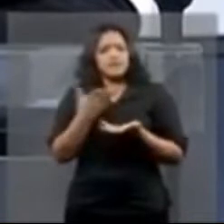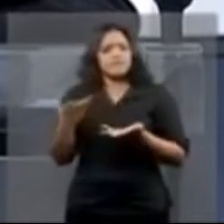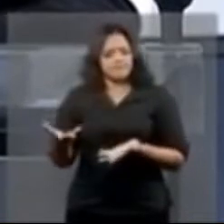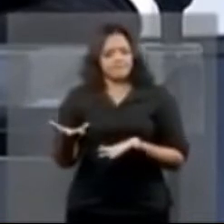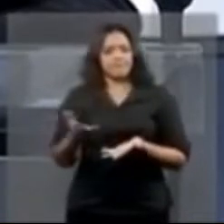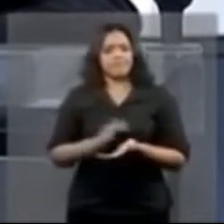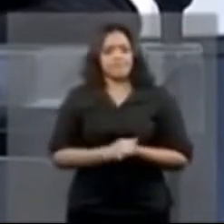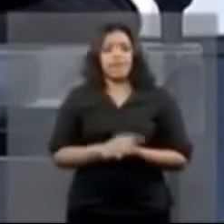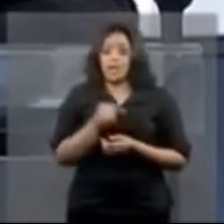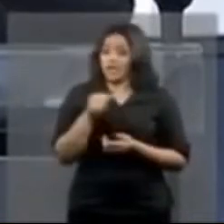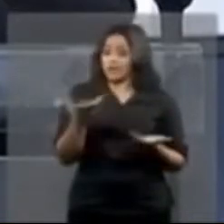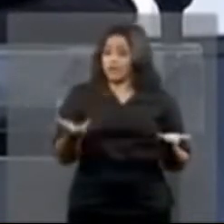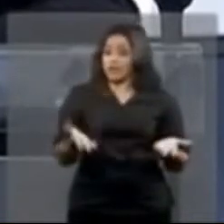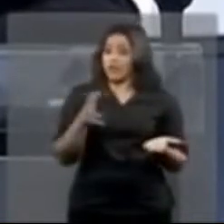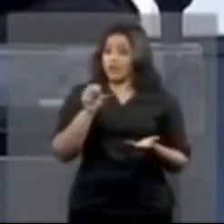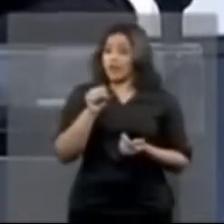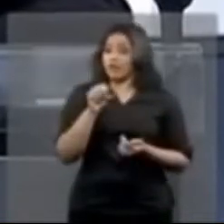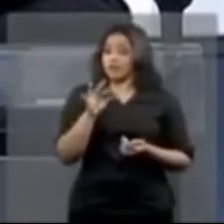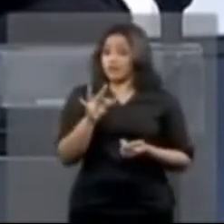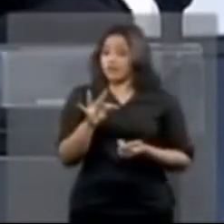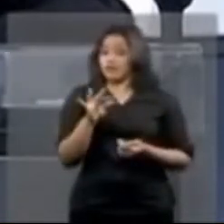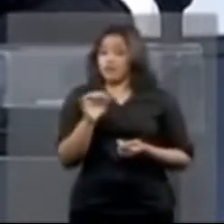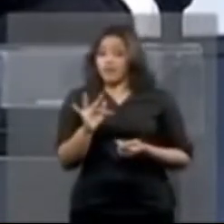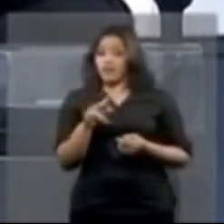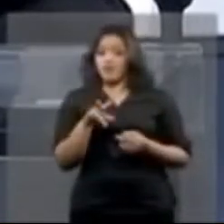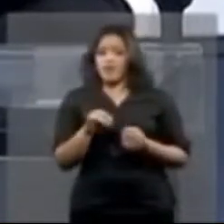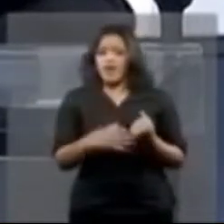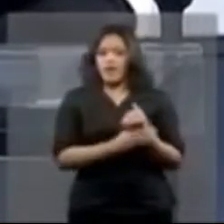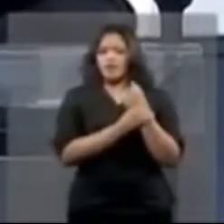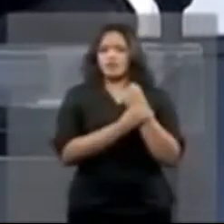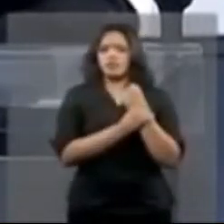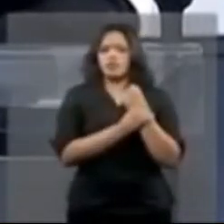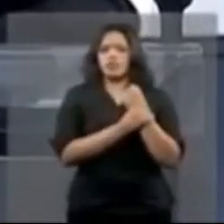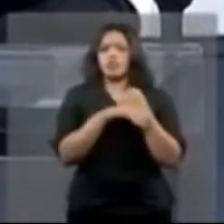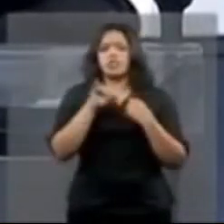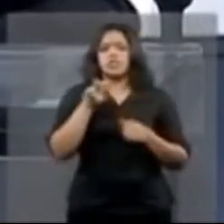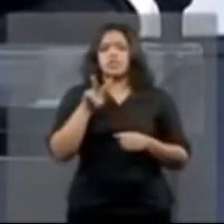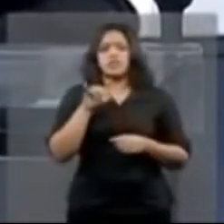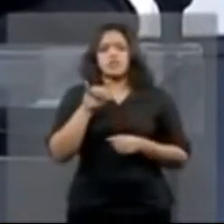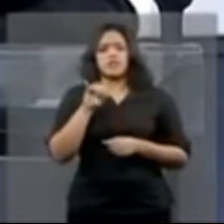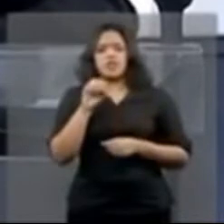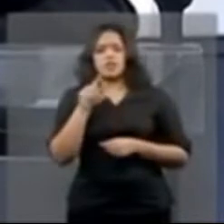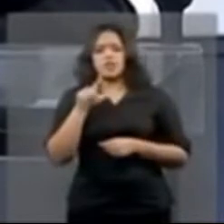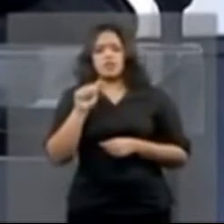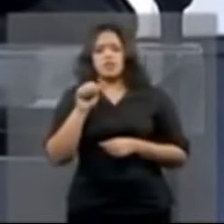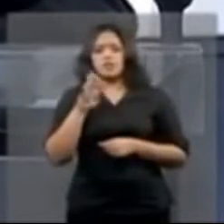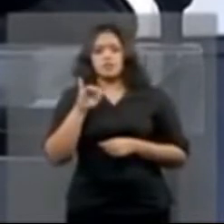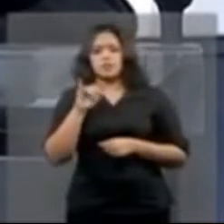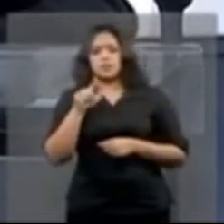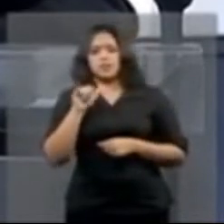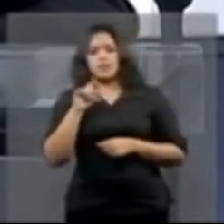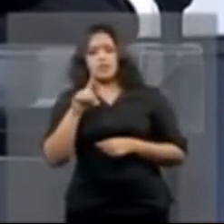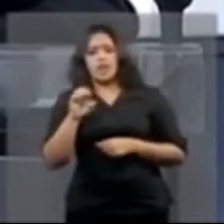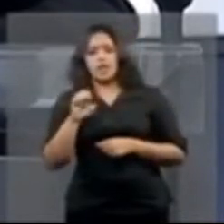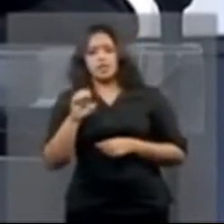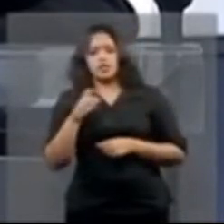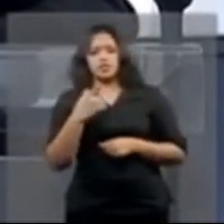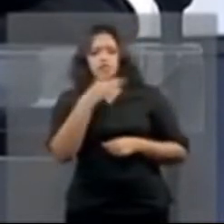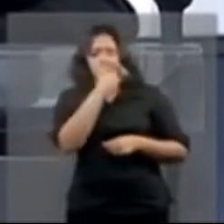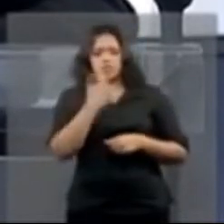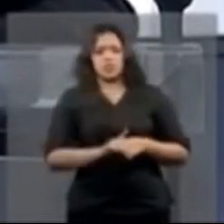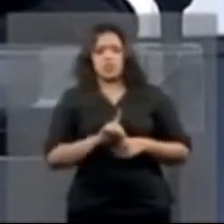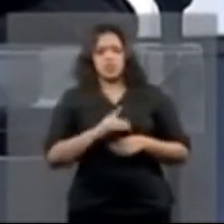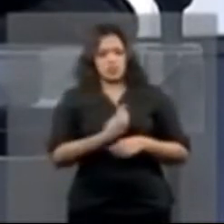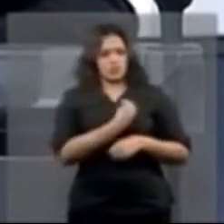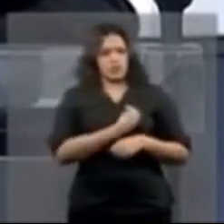É assim que o Supremo Tribunal Federal vai garantir a inviolabilidade do direito à vida, dando uma arma chamada